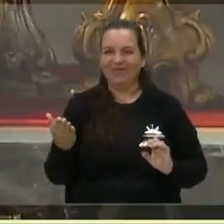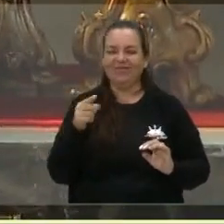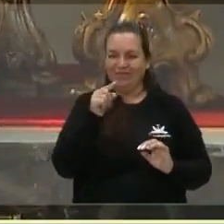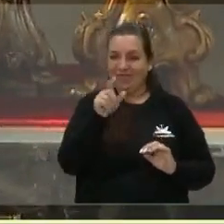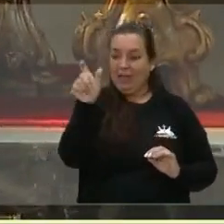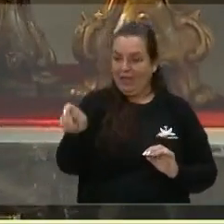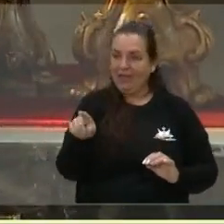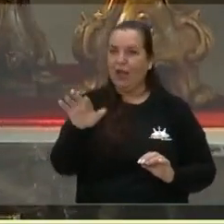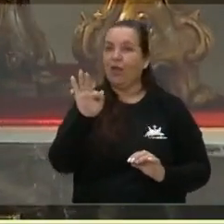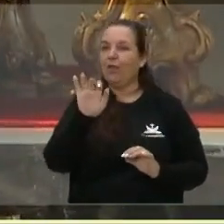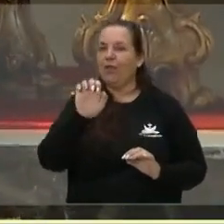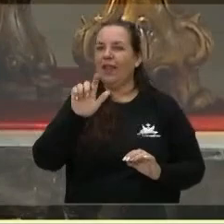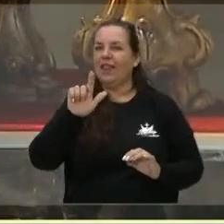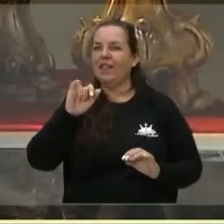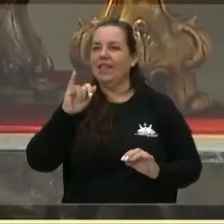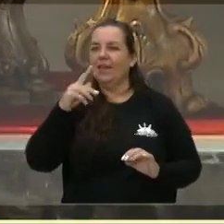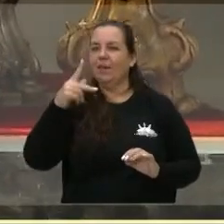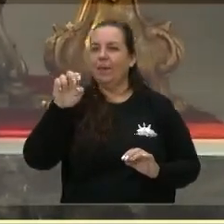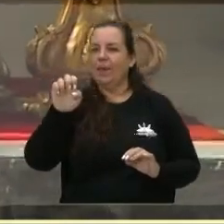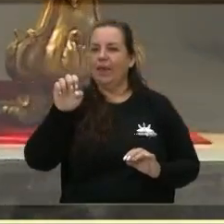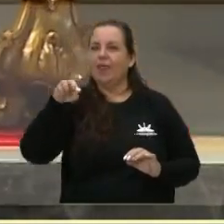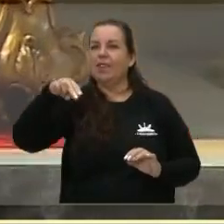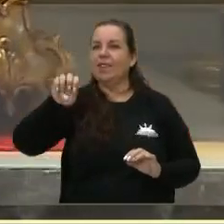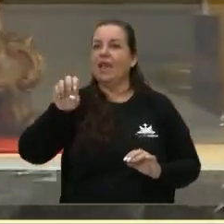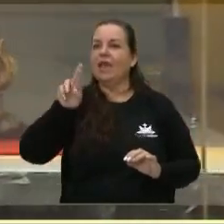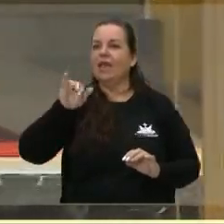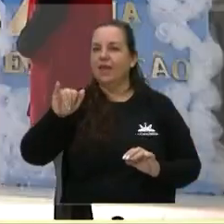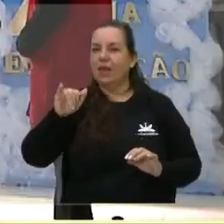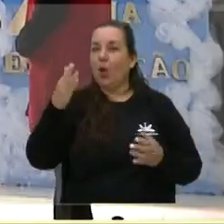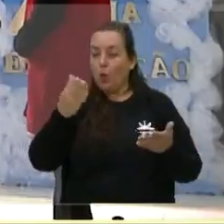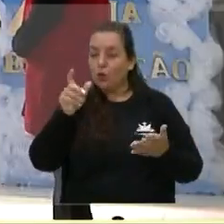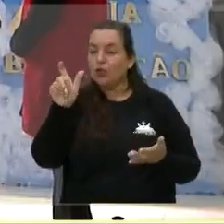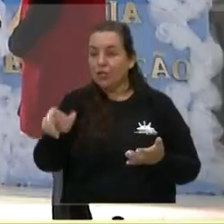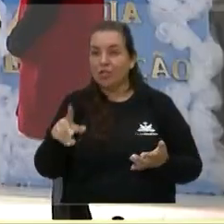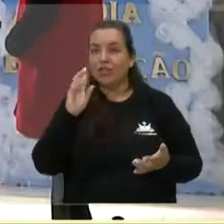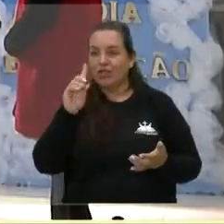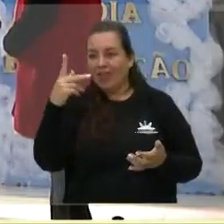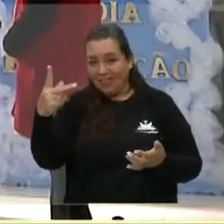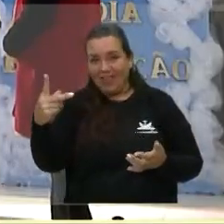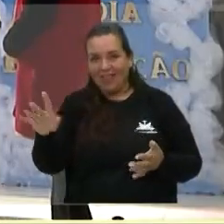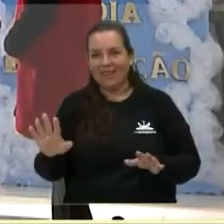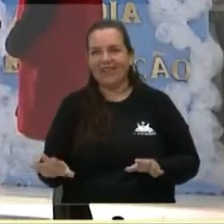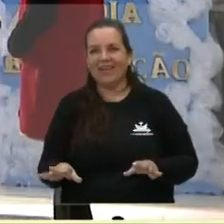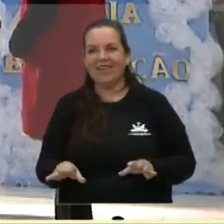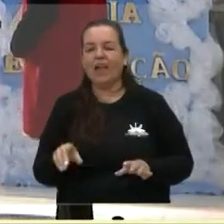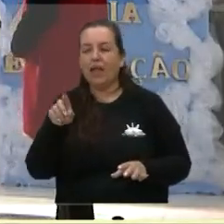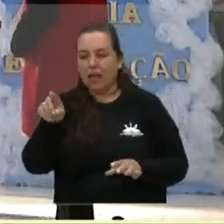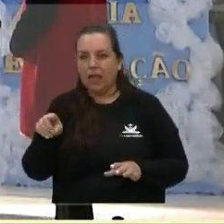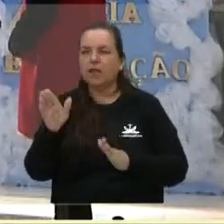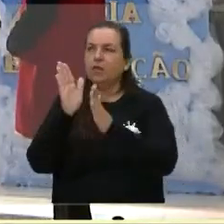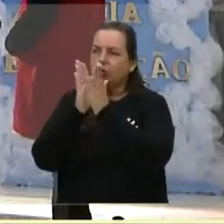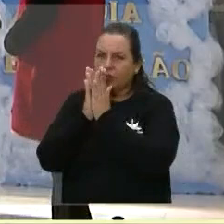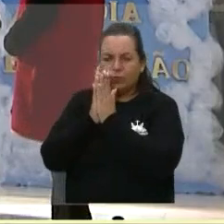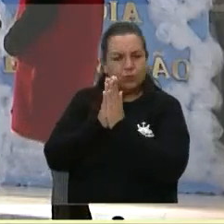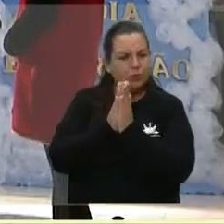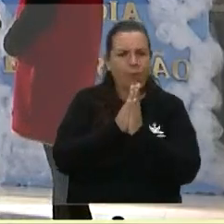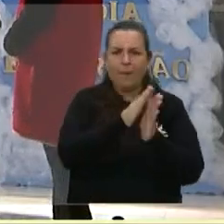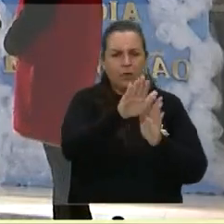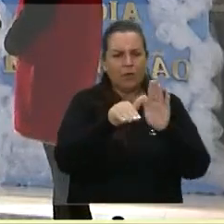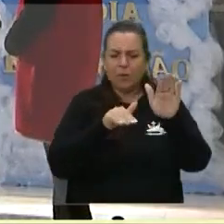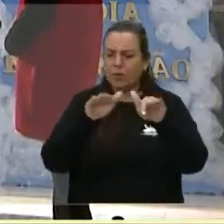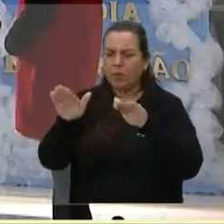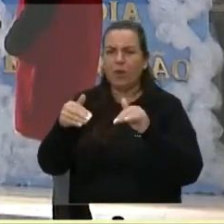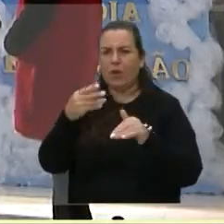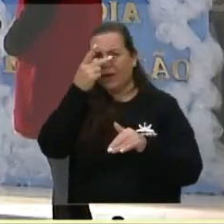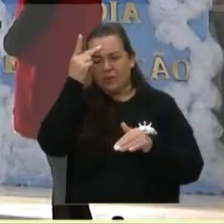Você está entendendo? Hoje é o dia de São Felipe Neri e ele convocou as pessoas para rezarem lá